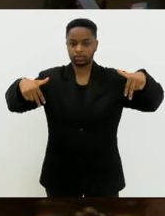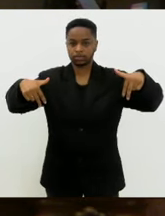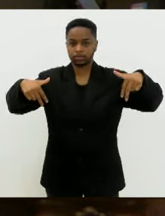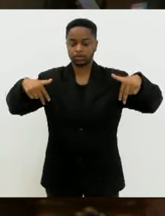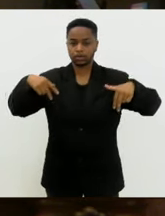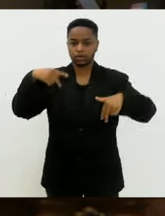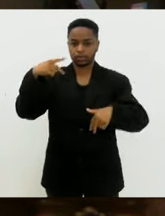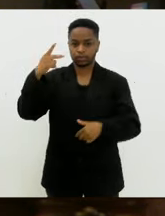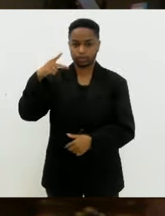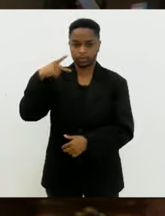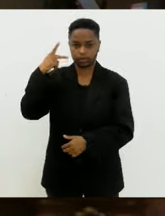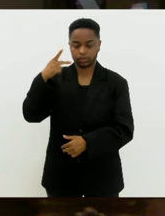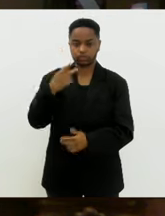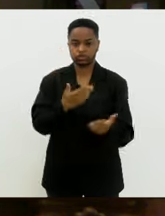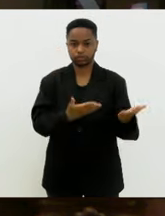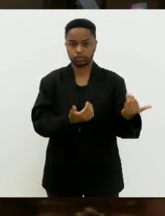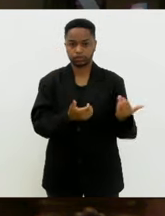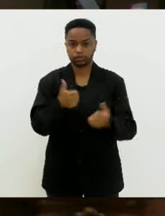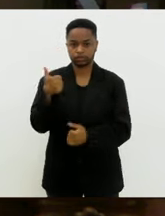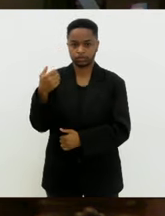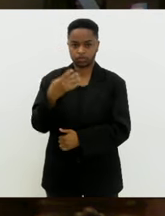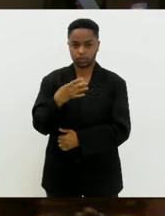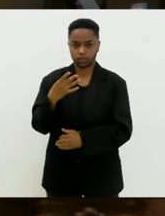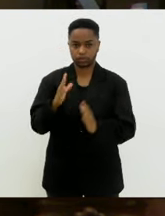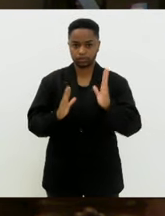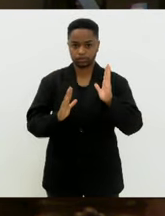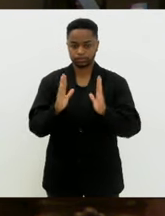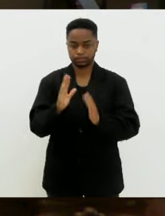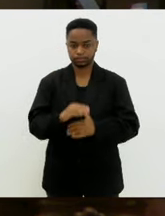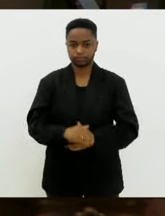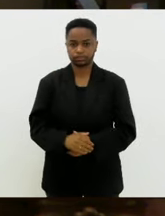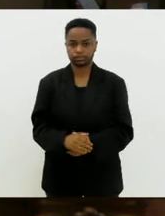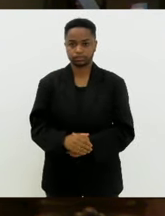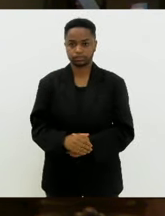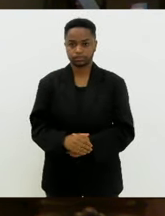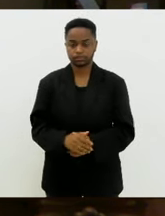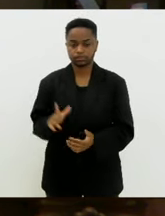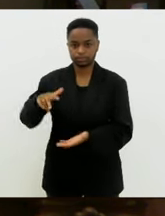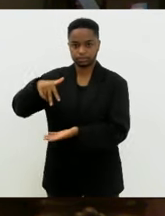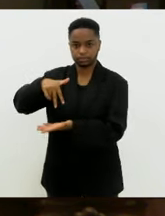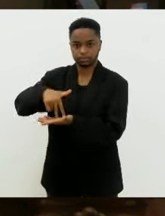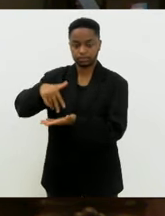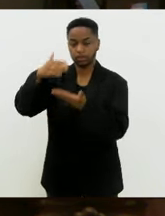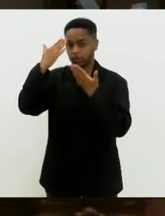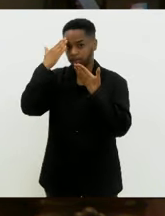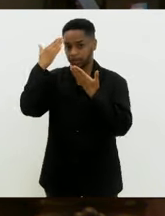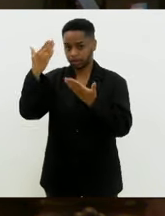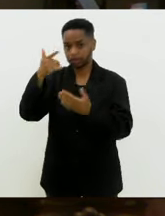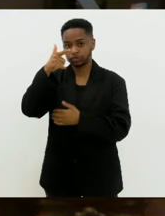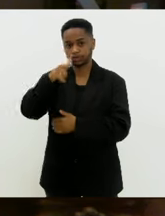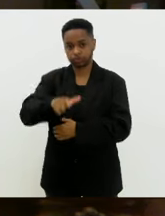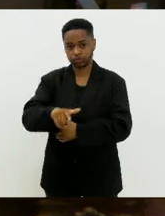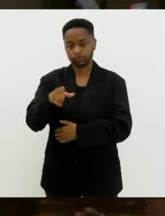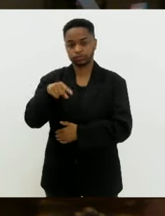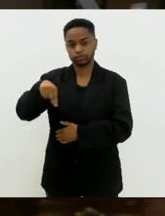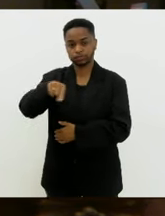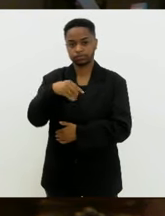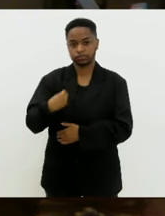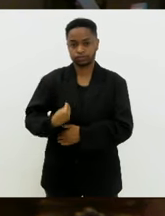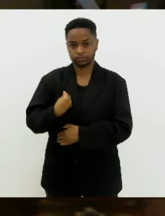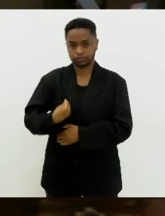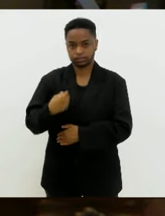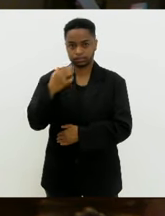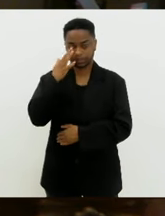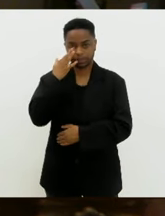Juvenil da 14ª edição. Estão lá de pé. Muito obrigado novamente pela presença. Deputado